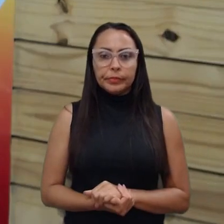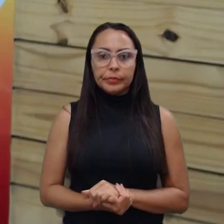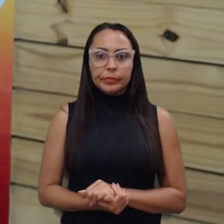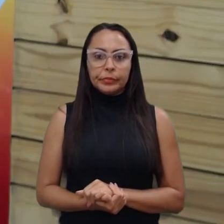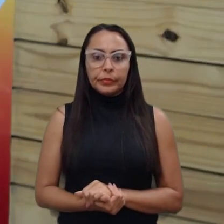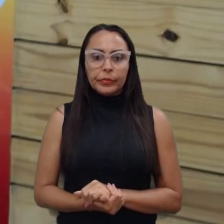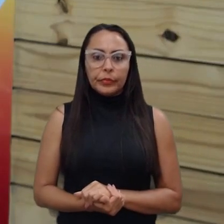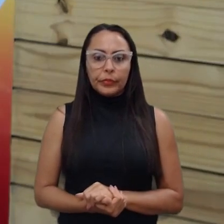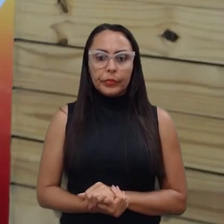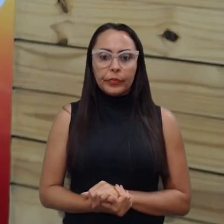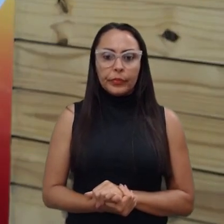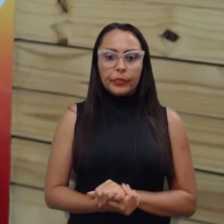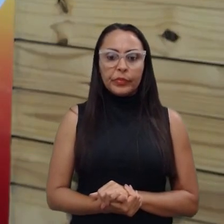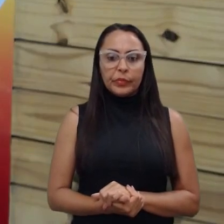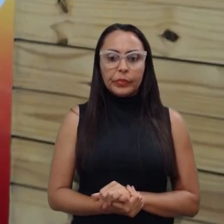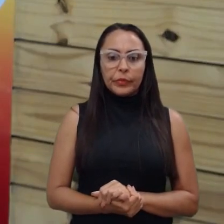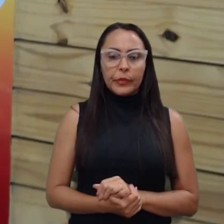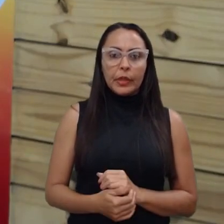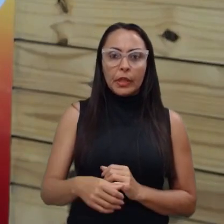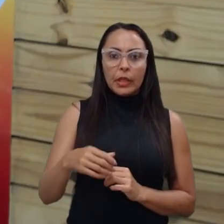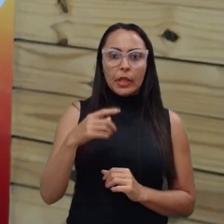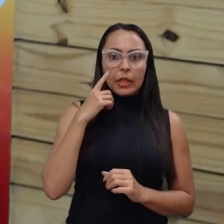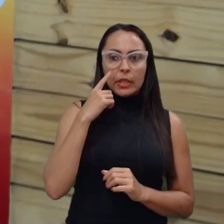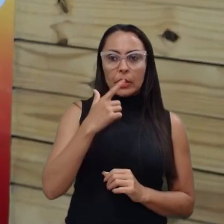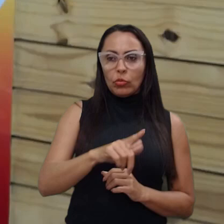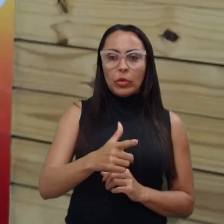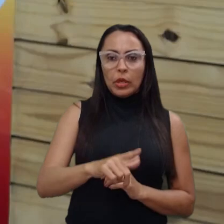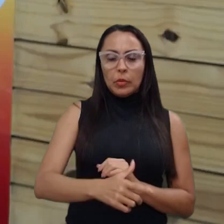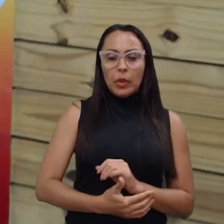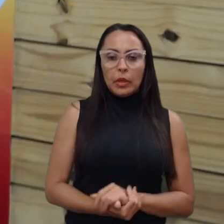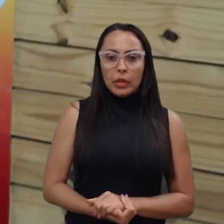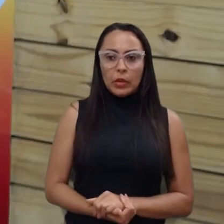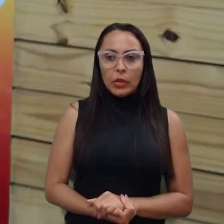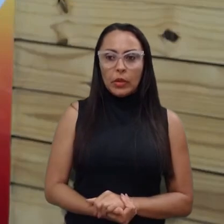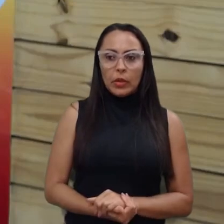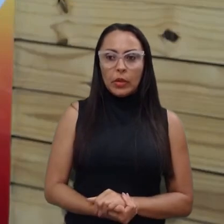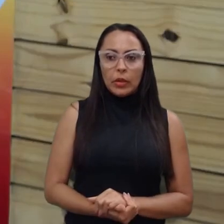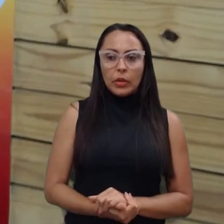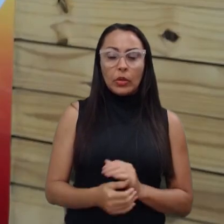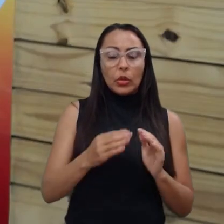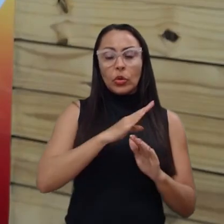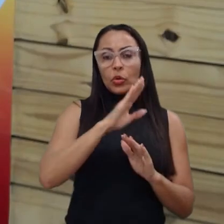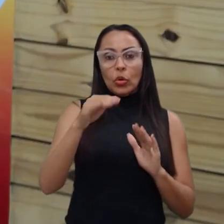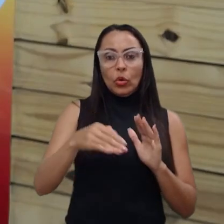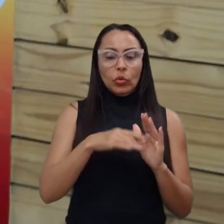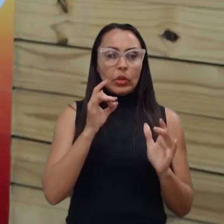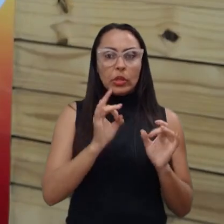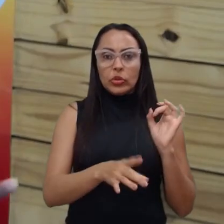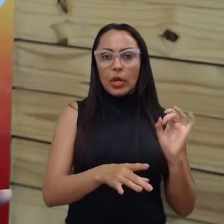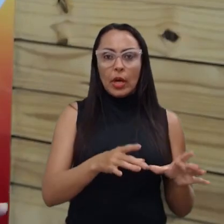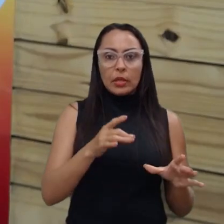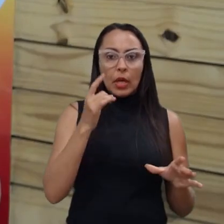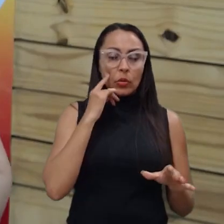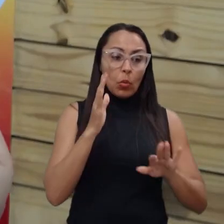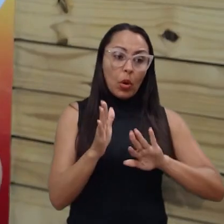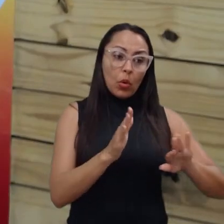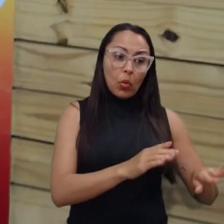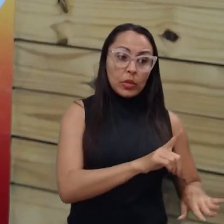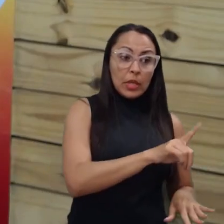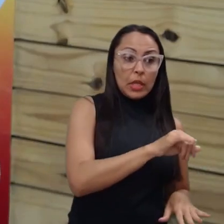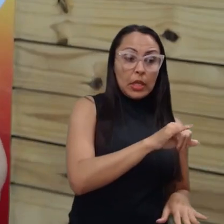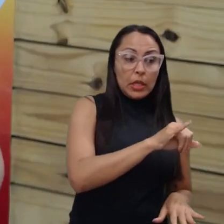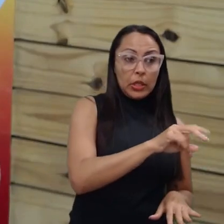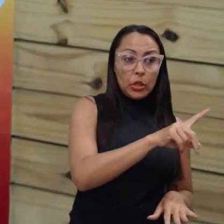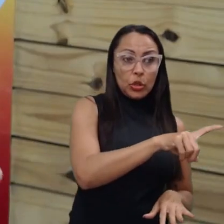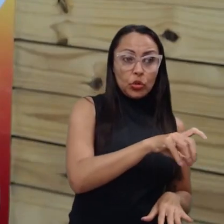porque ele foi descartado que ele não tem mais valor. Não é que tudo que é descartado é lixo. Uma coisa é lixo, que é o que a gente